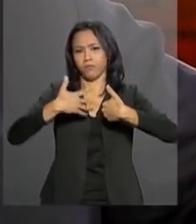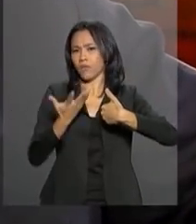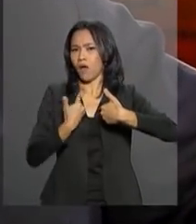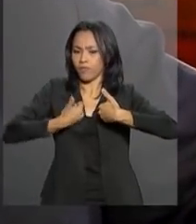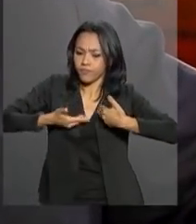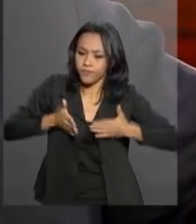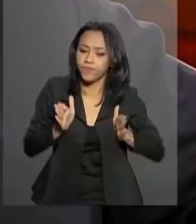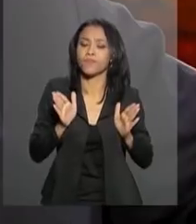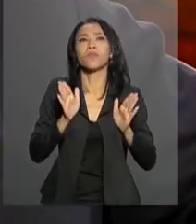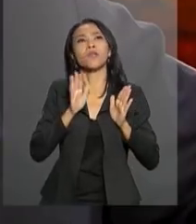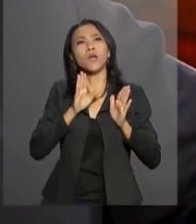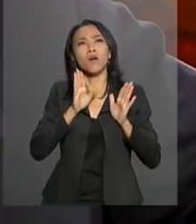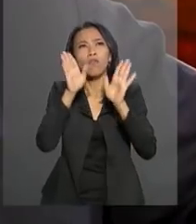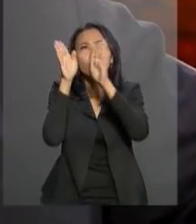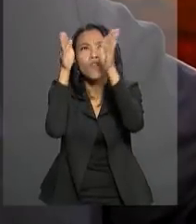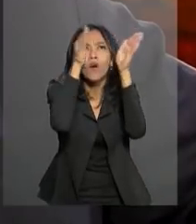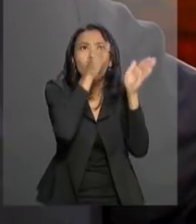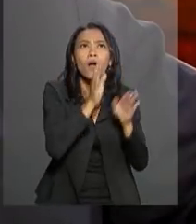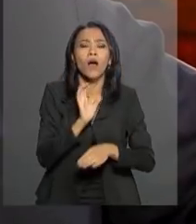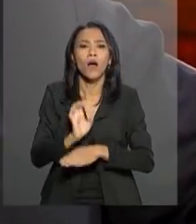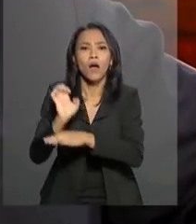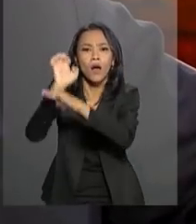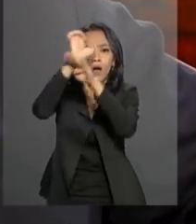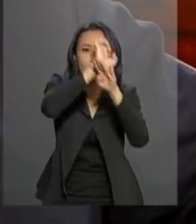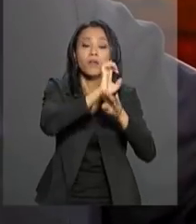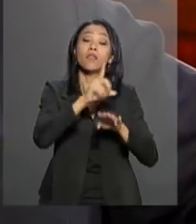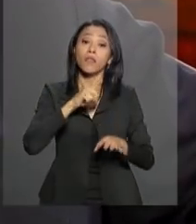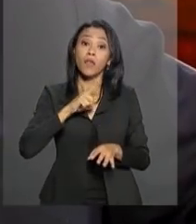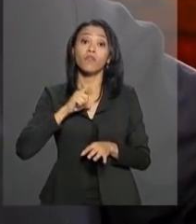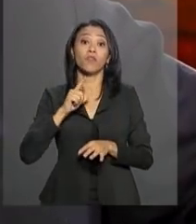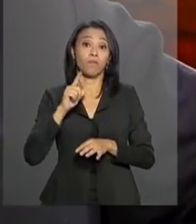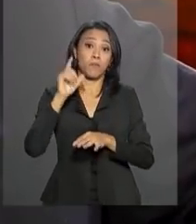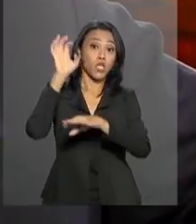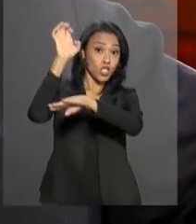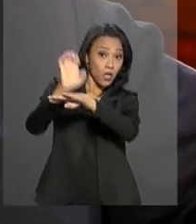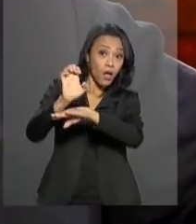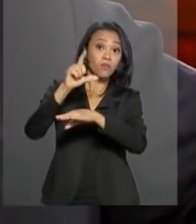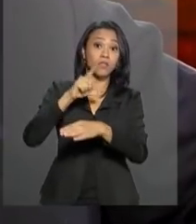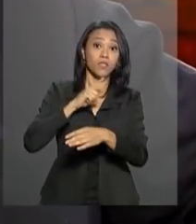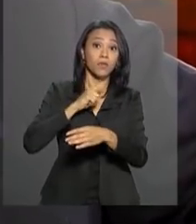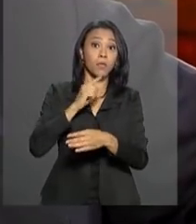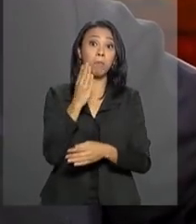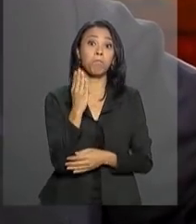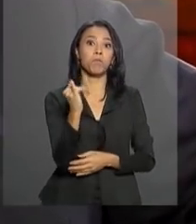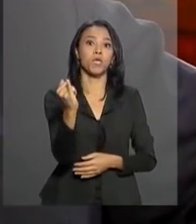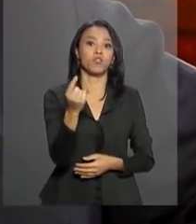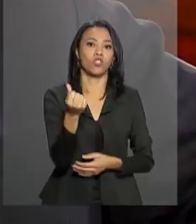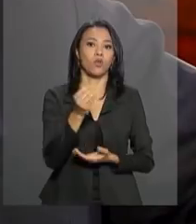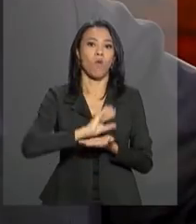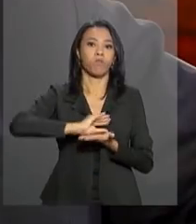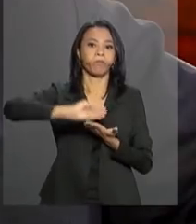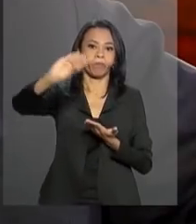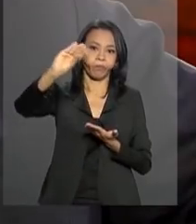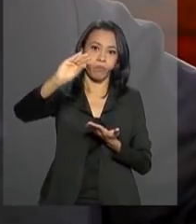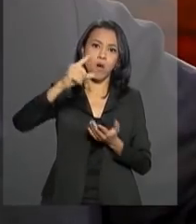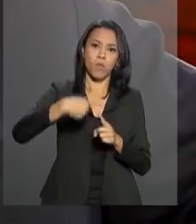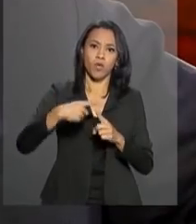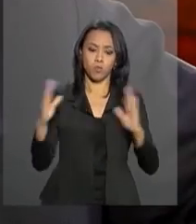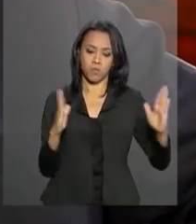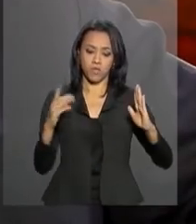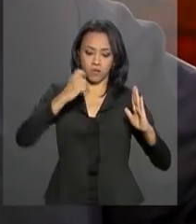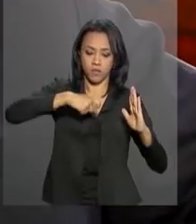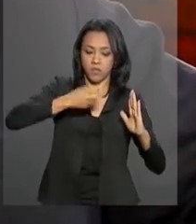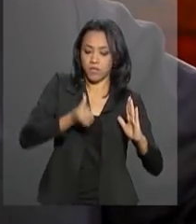estados. Então, dou um exemplo. Houve estados que receberam alguns bilhões pelo fato de que durante